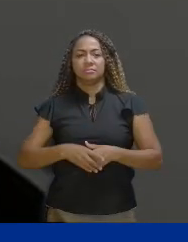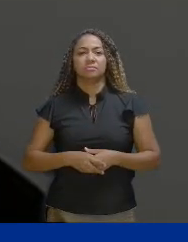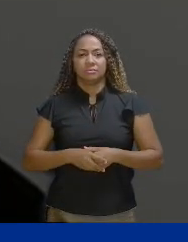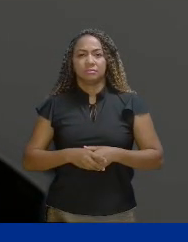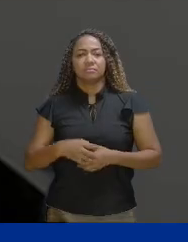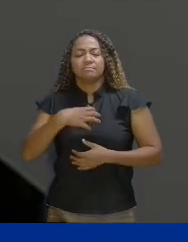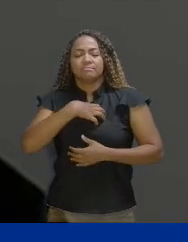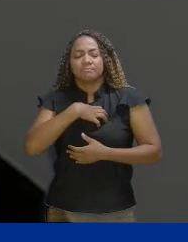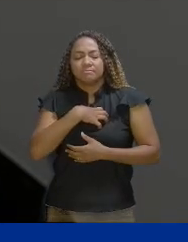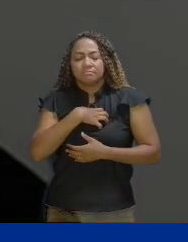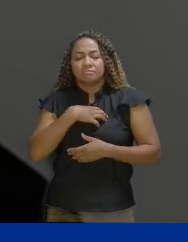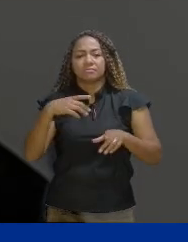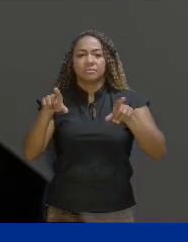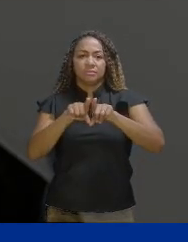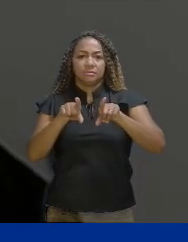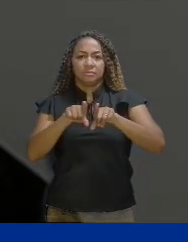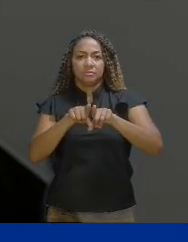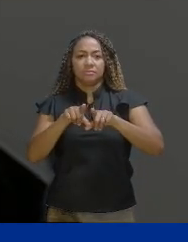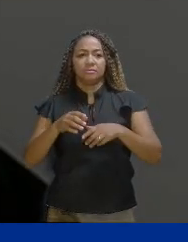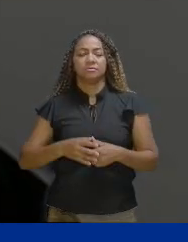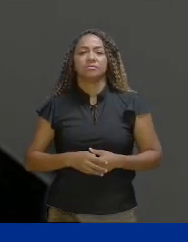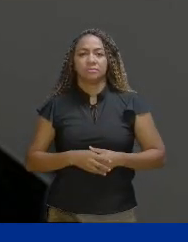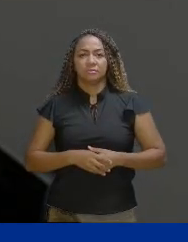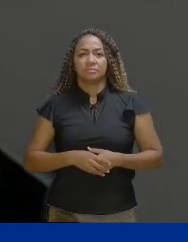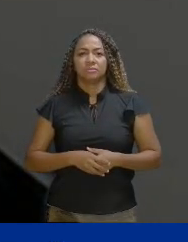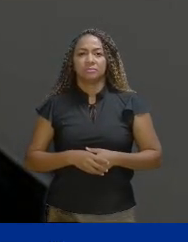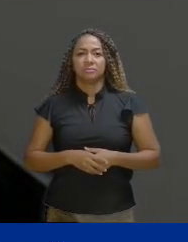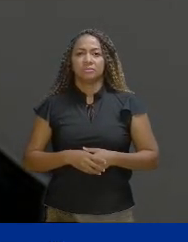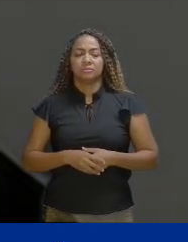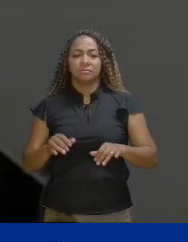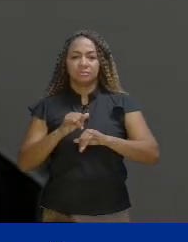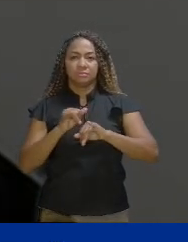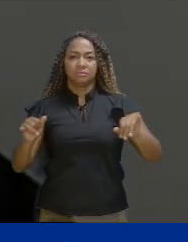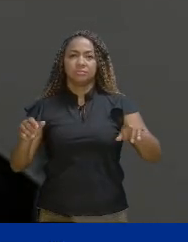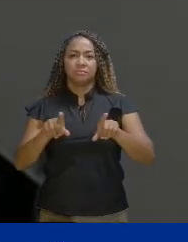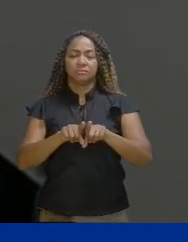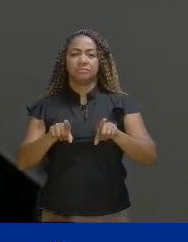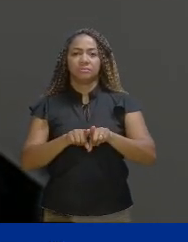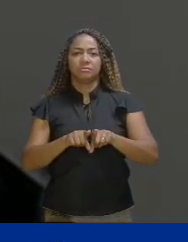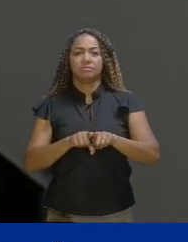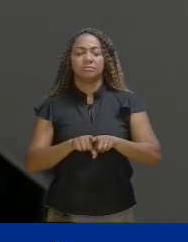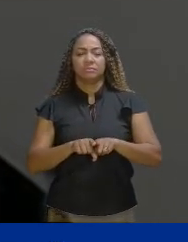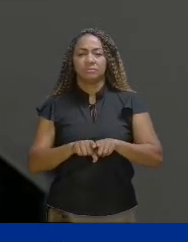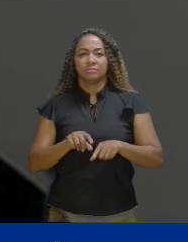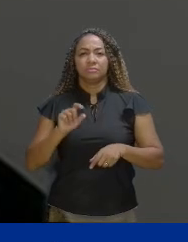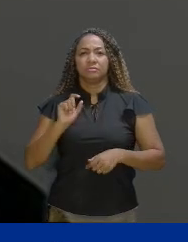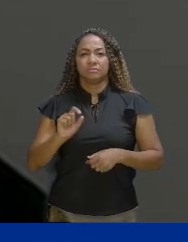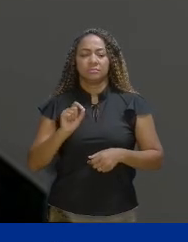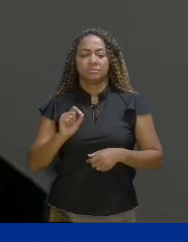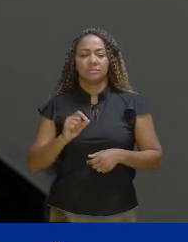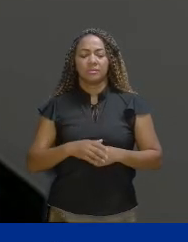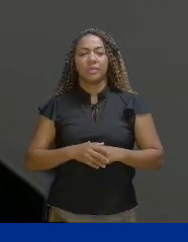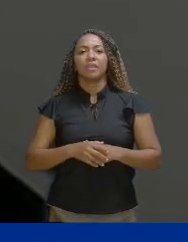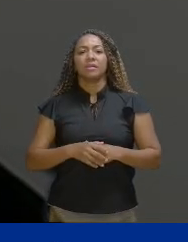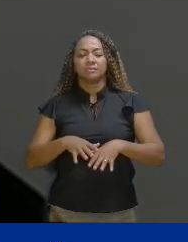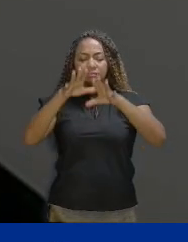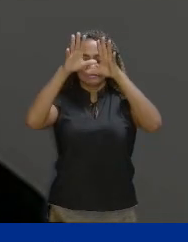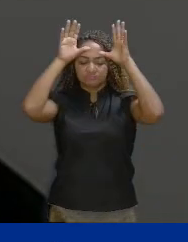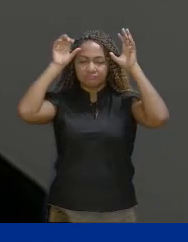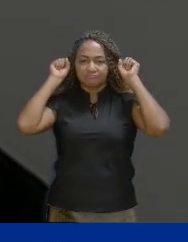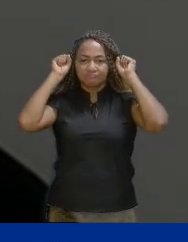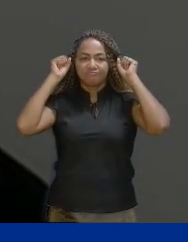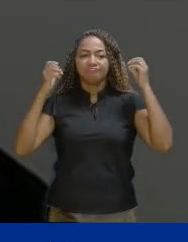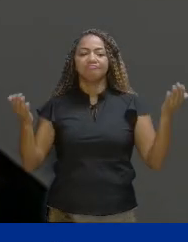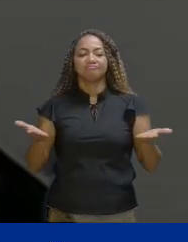da sua sensibilidade também. E dizer também que esse tribunal,